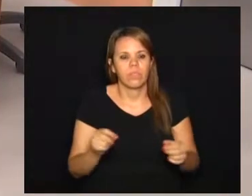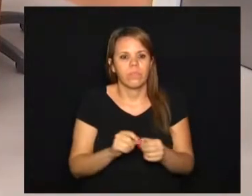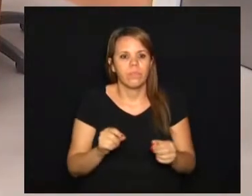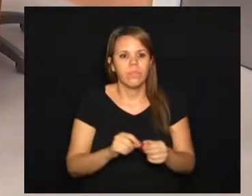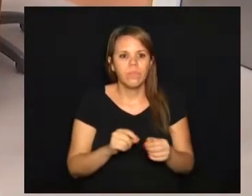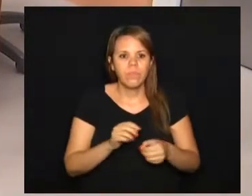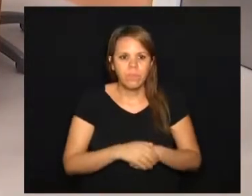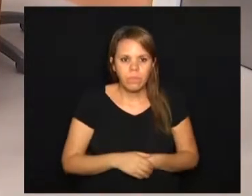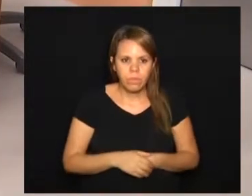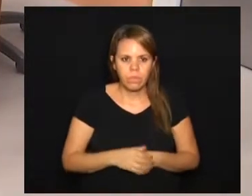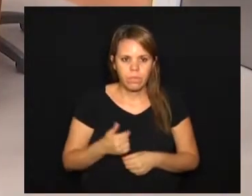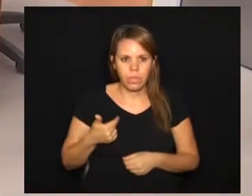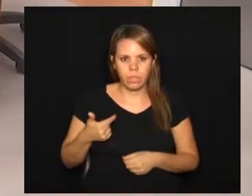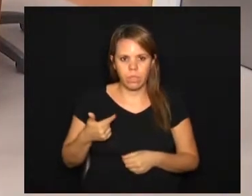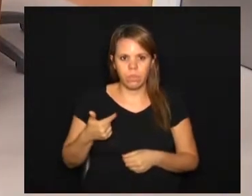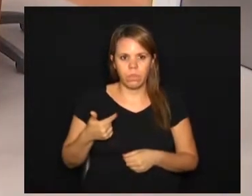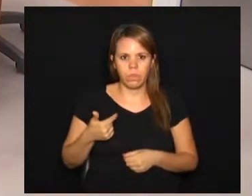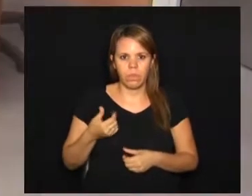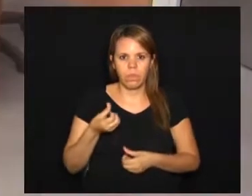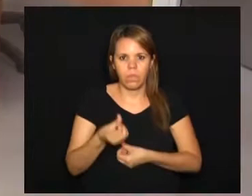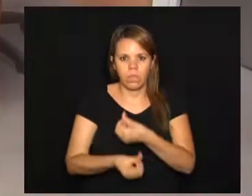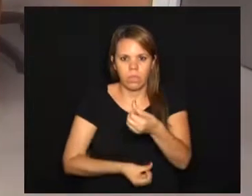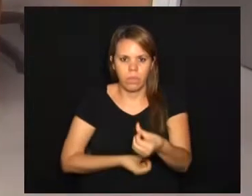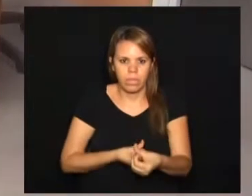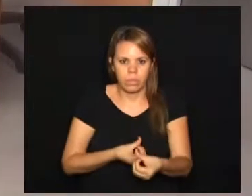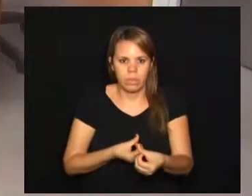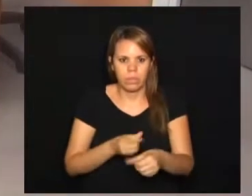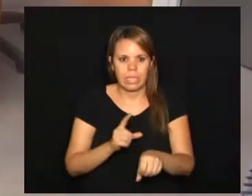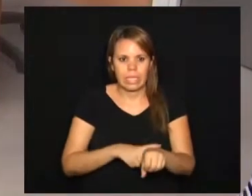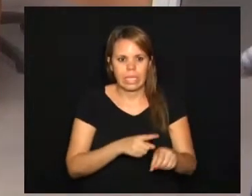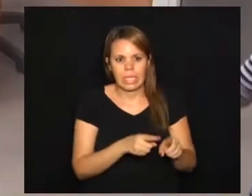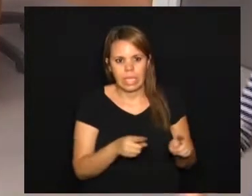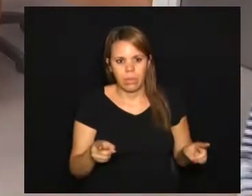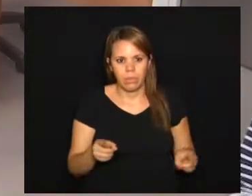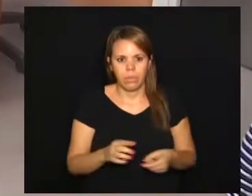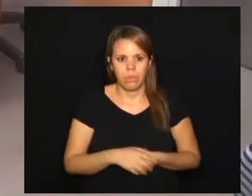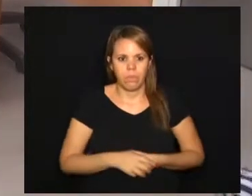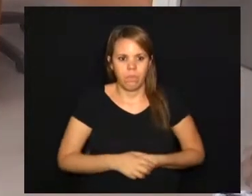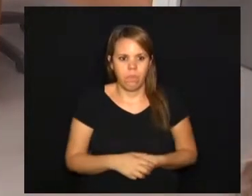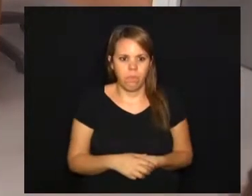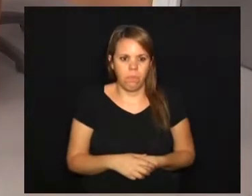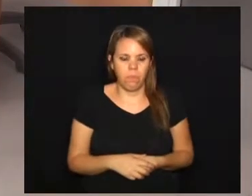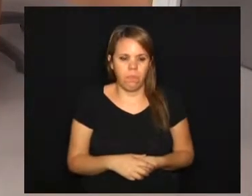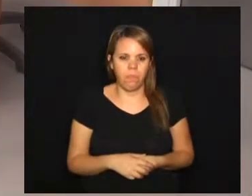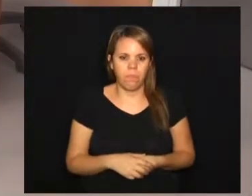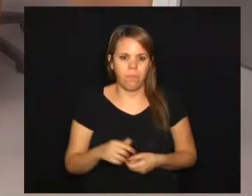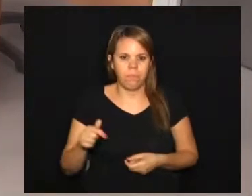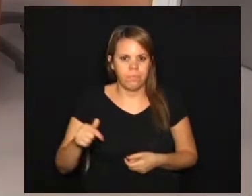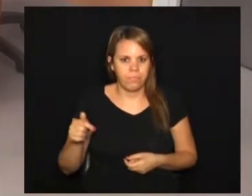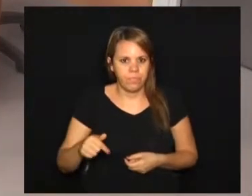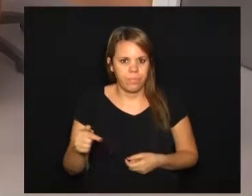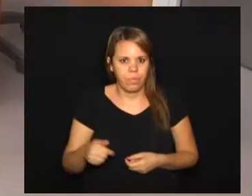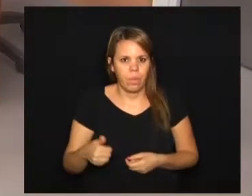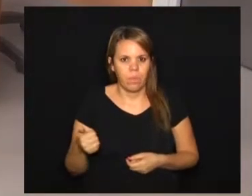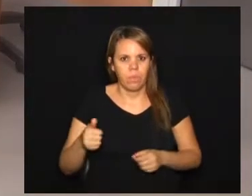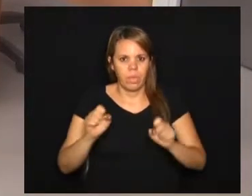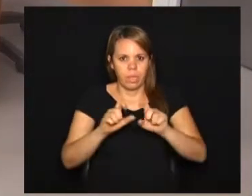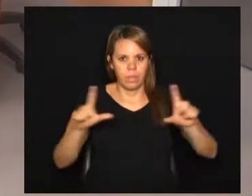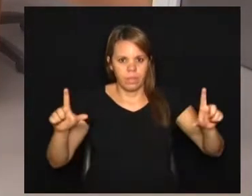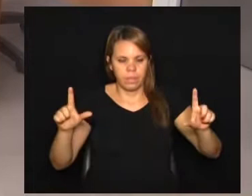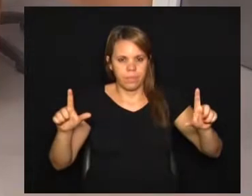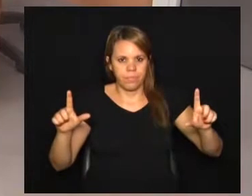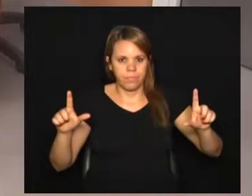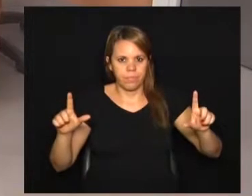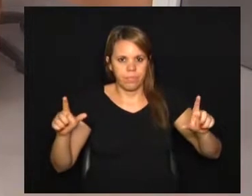no segundo semestre, para a gente ter uma linha de tempo, né? Então, aqui na nossa primeira tela, eu vou